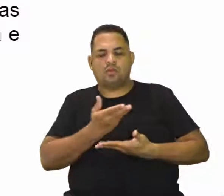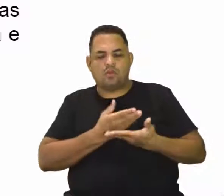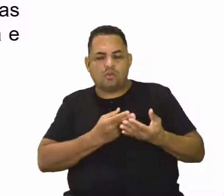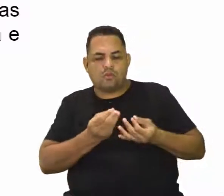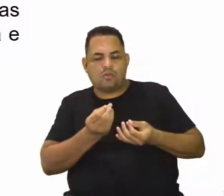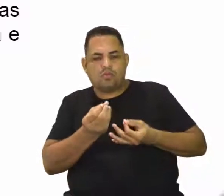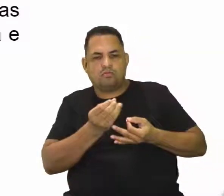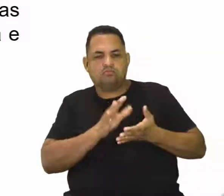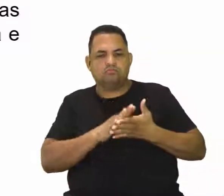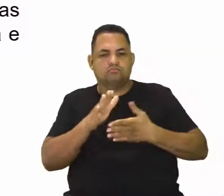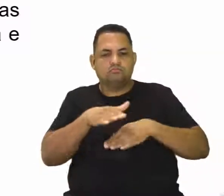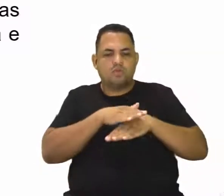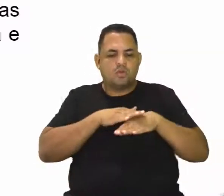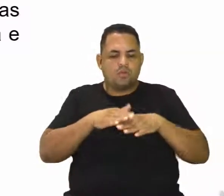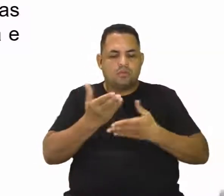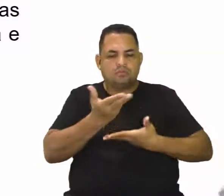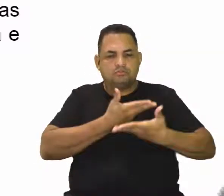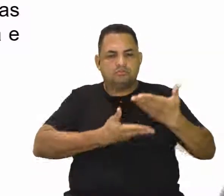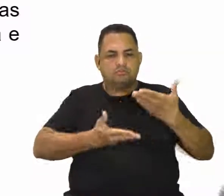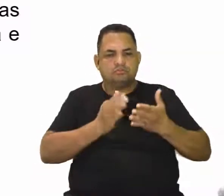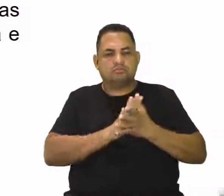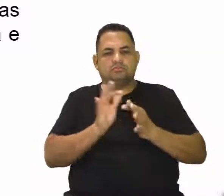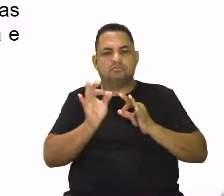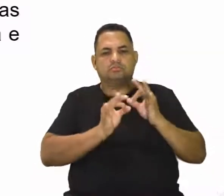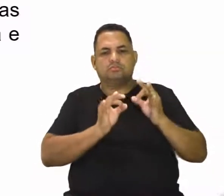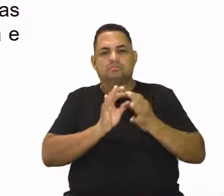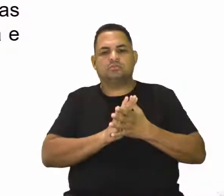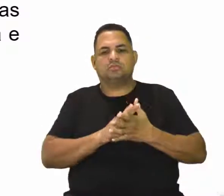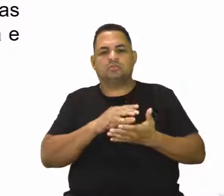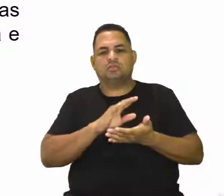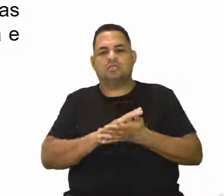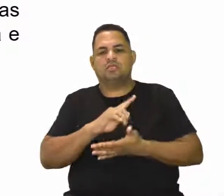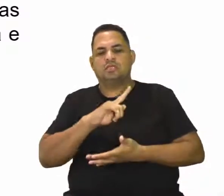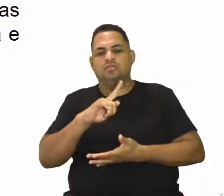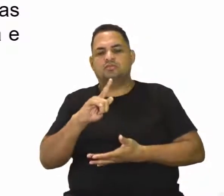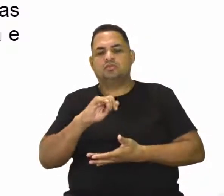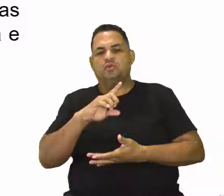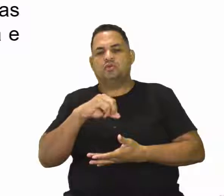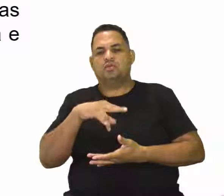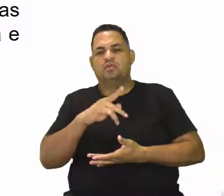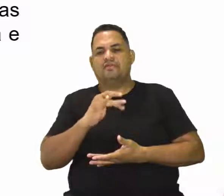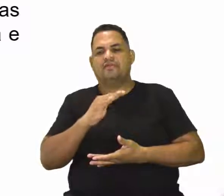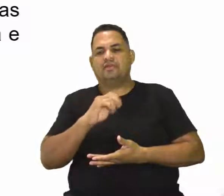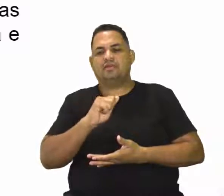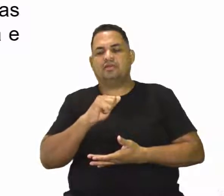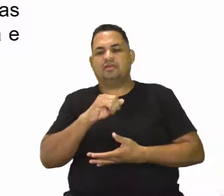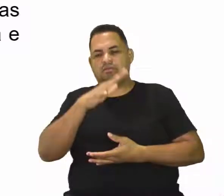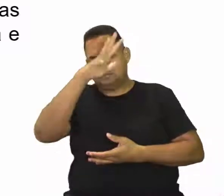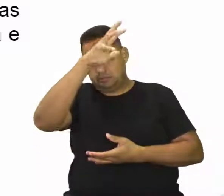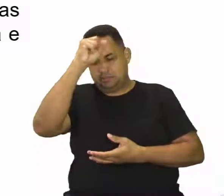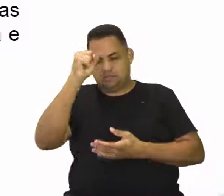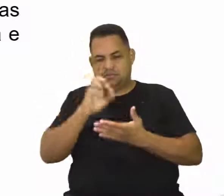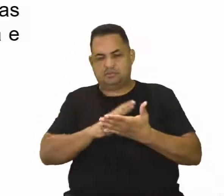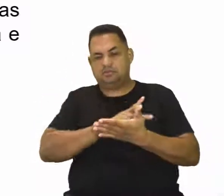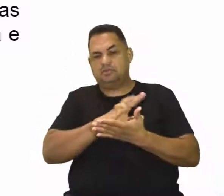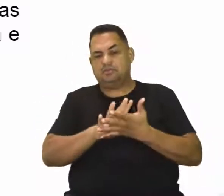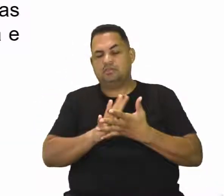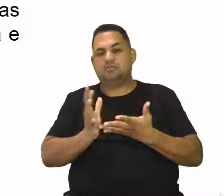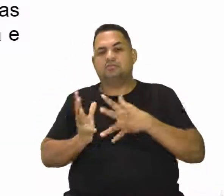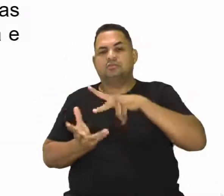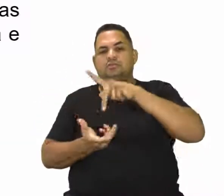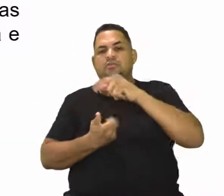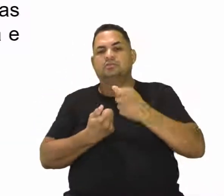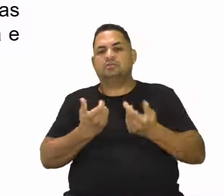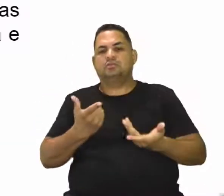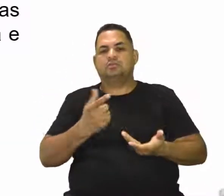negocia para você se estabelecer ali. Por que a Zona Franca de Manaus é assim? Porque várias empresas do mundo